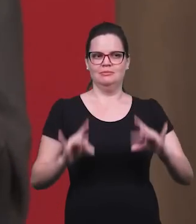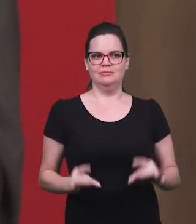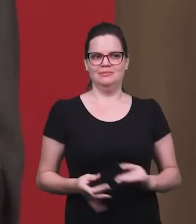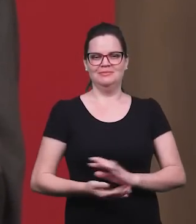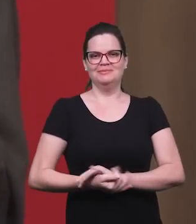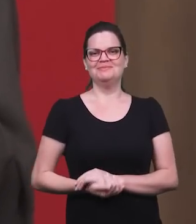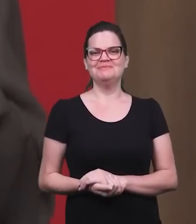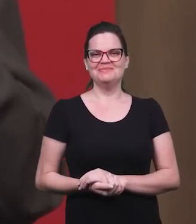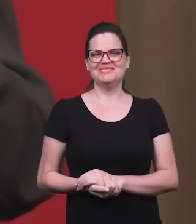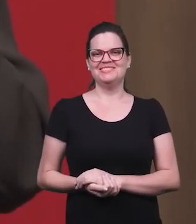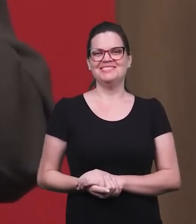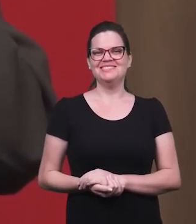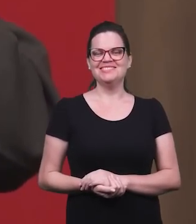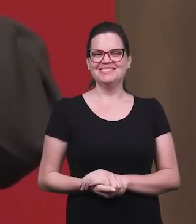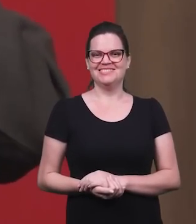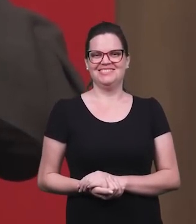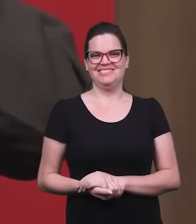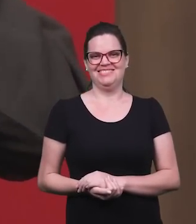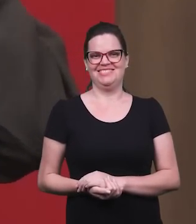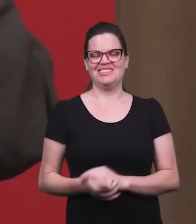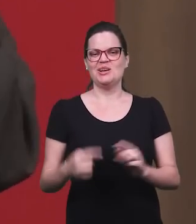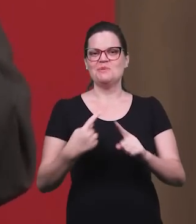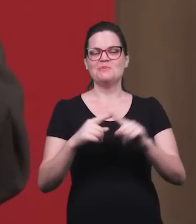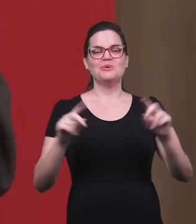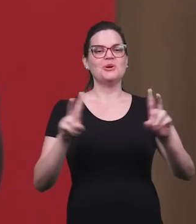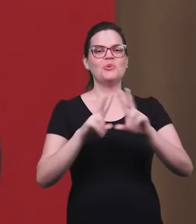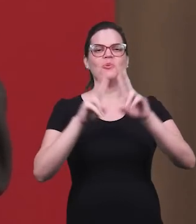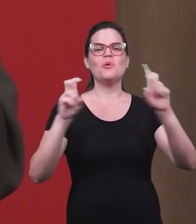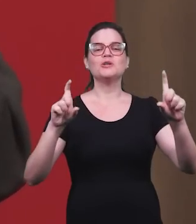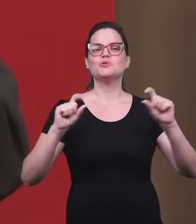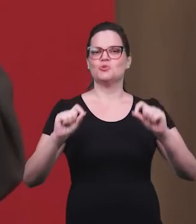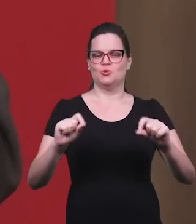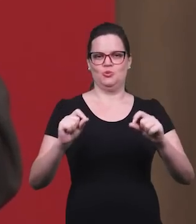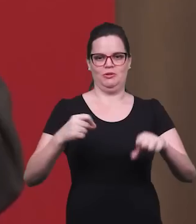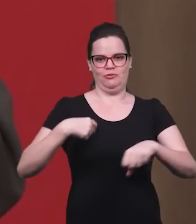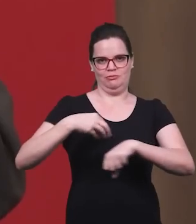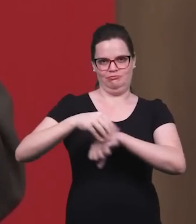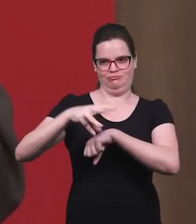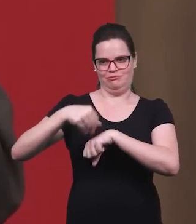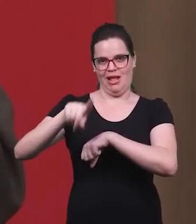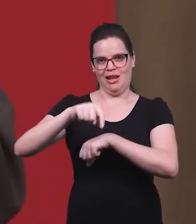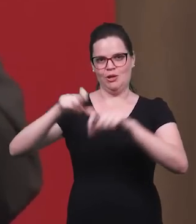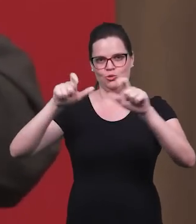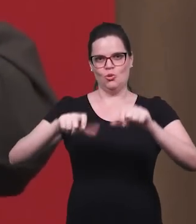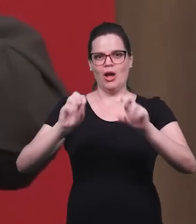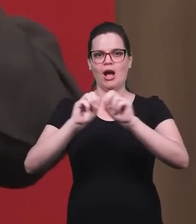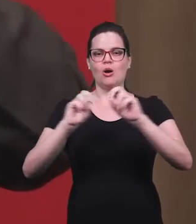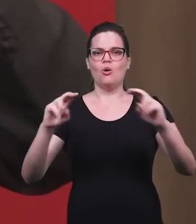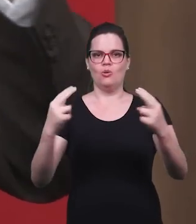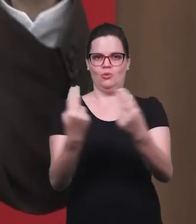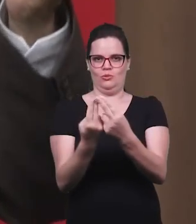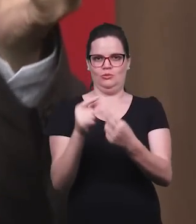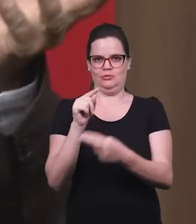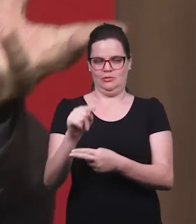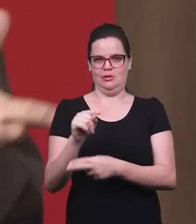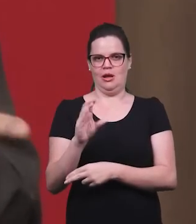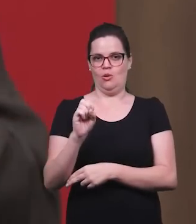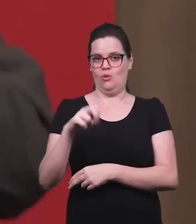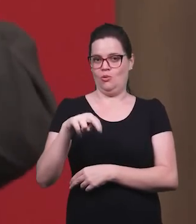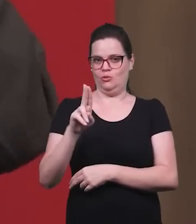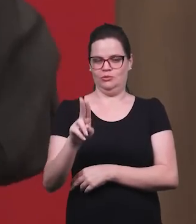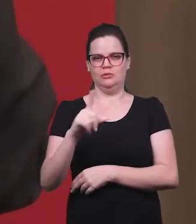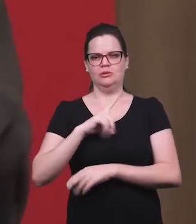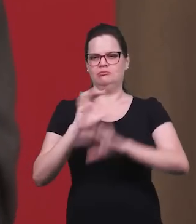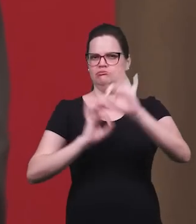Que quando o assunto foi levado à Organização das Nações Unidas, um organismo